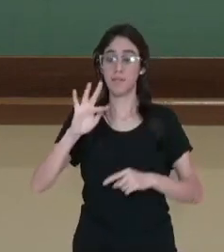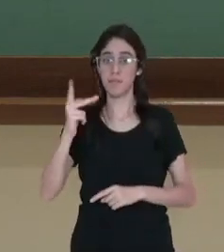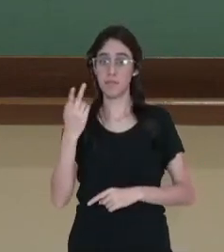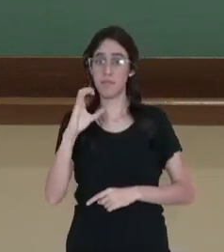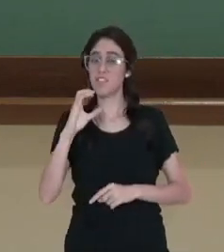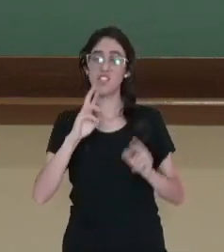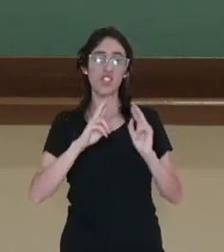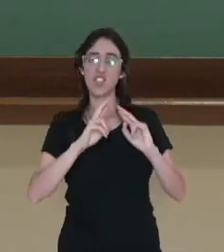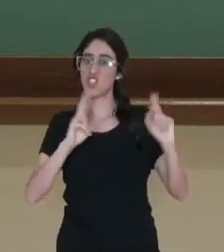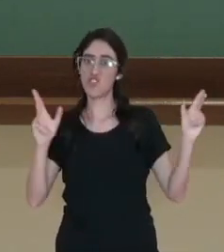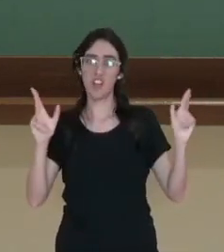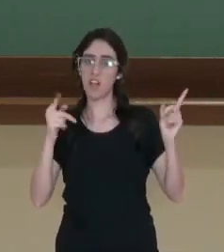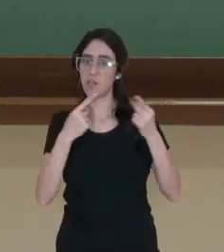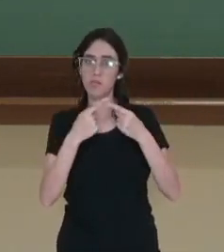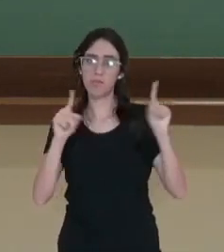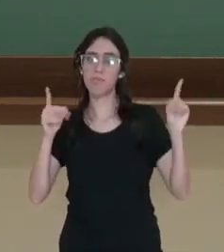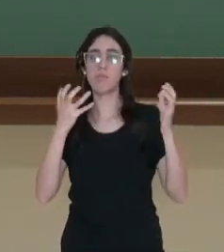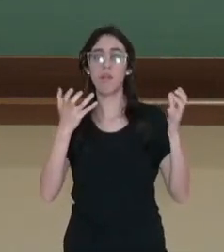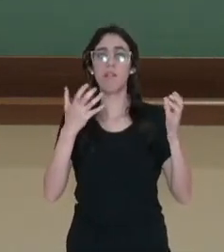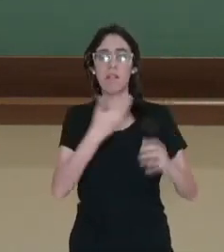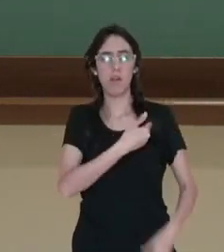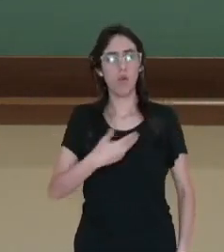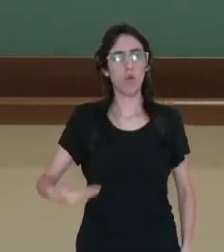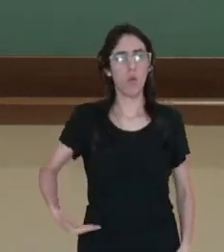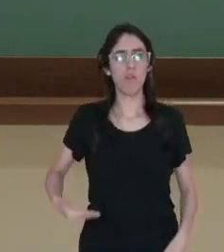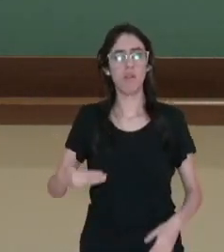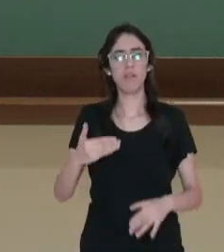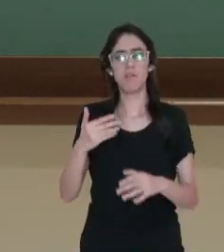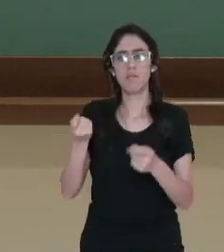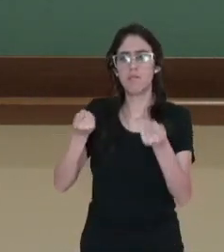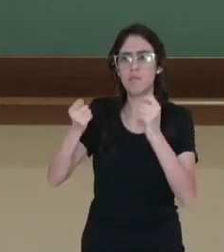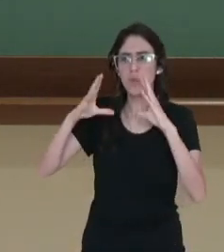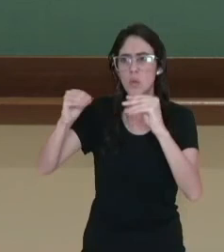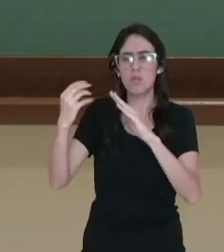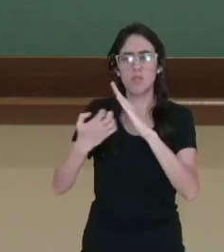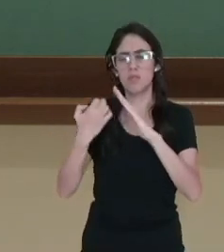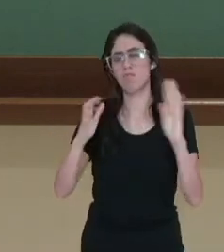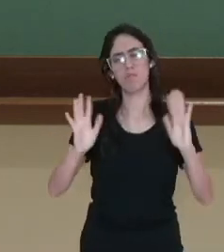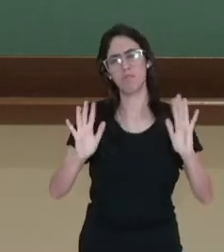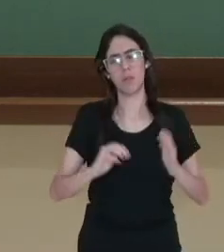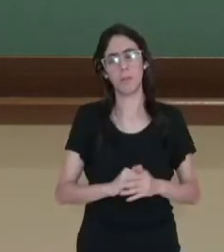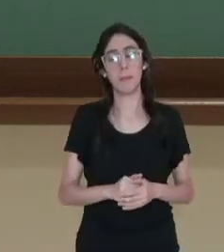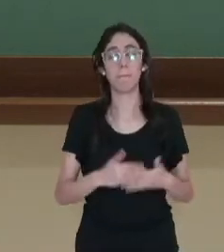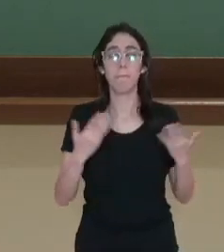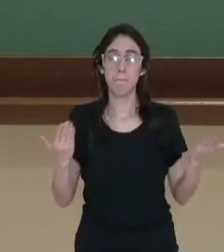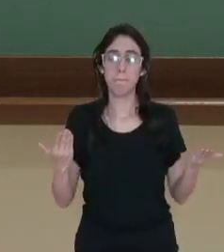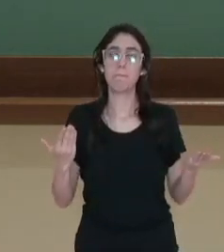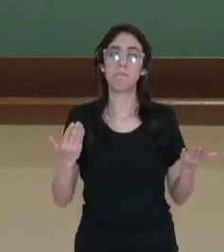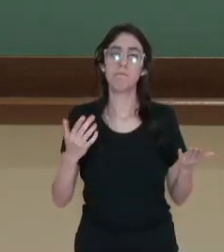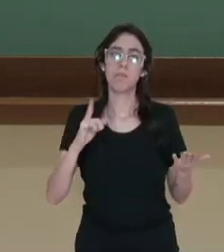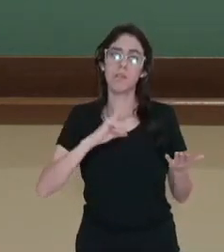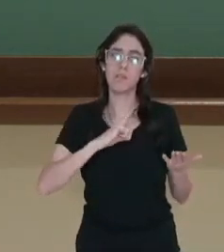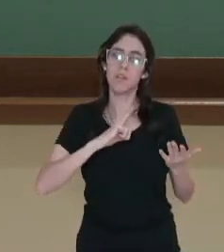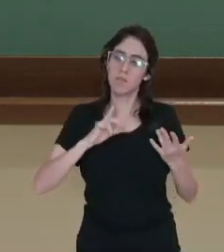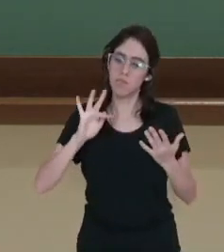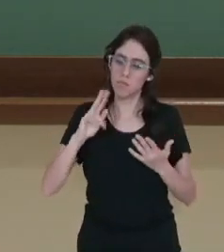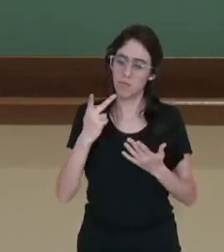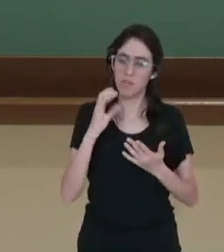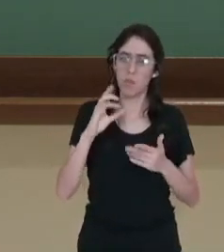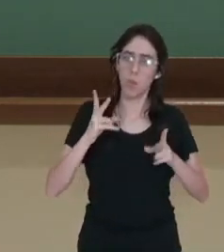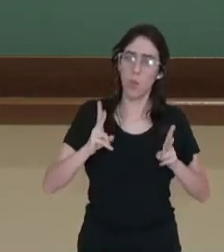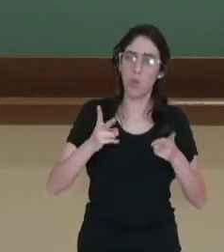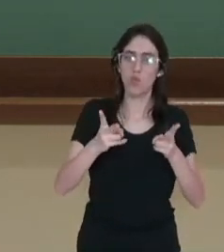ideia de diminuir o tamanho do estado, a ideia de um estado mínimo. Exatamente por isso, deu continuidade à política